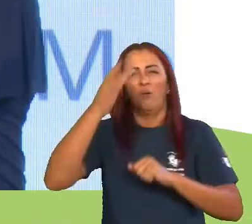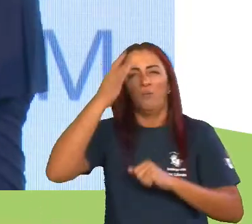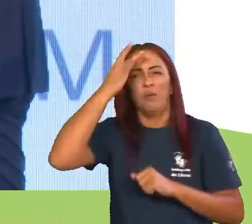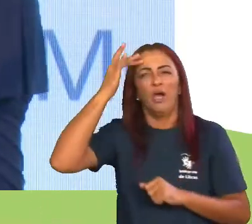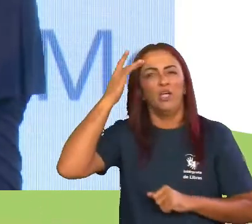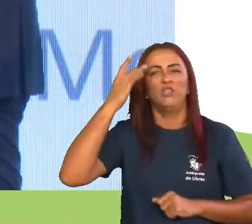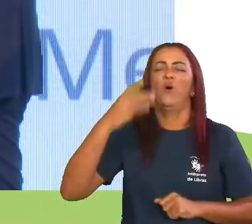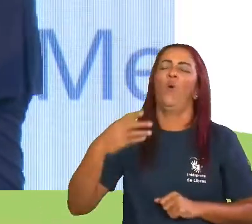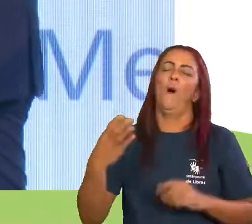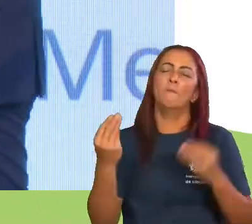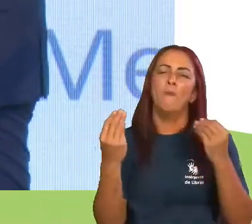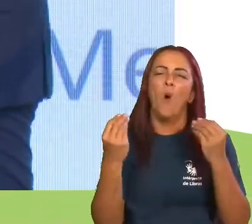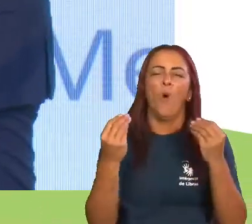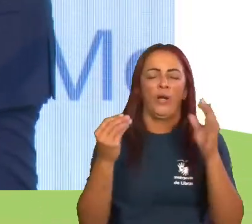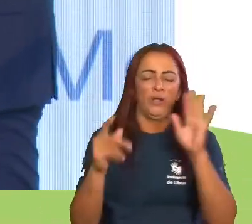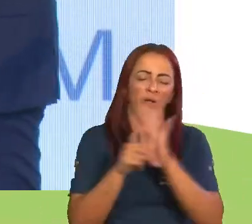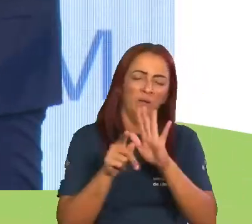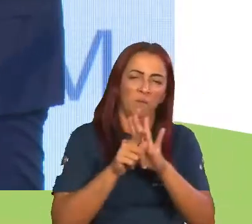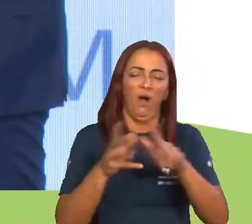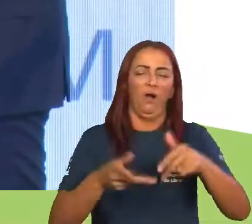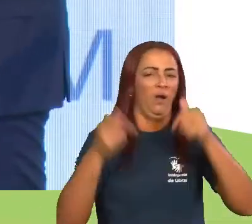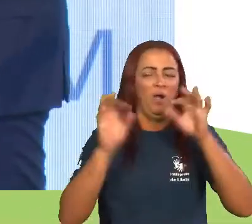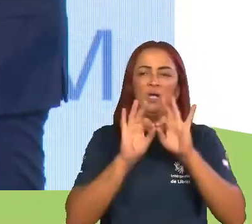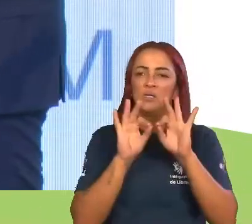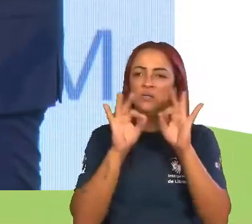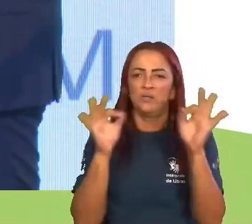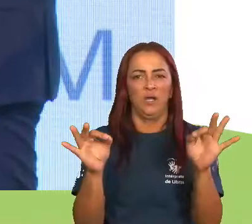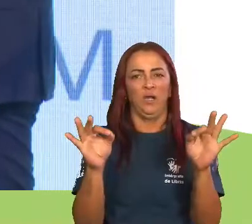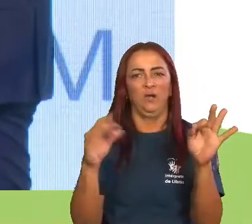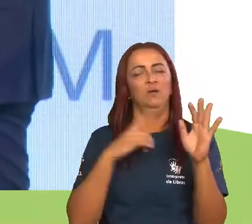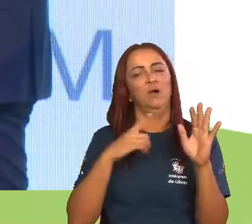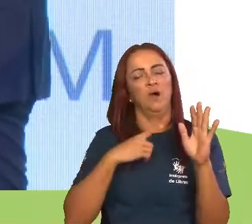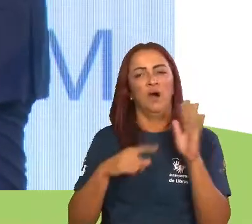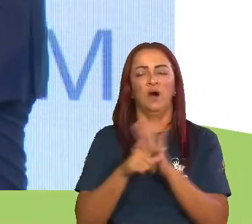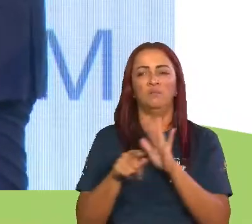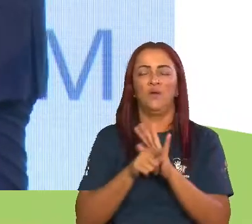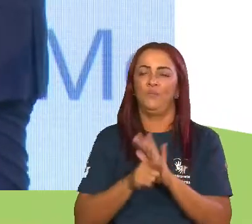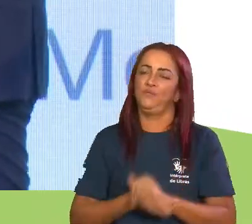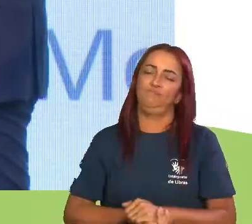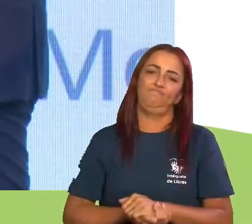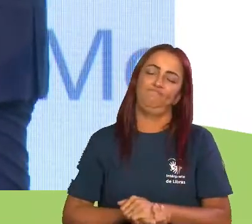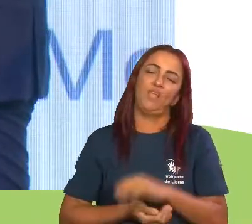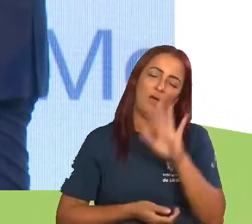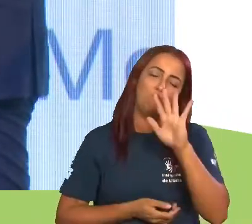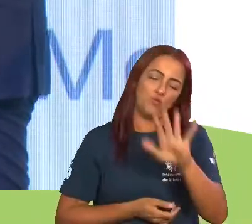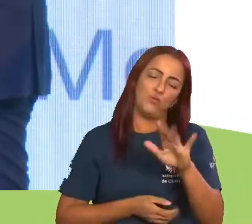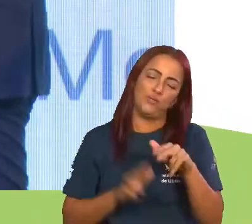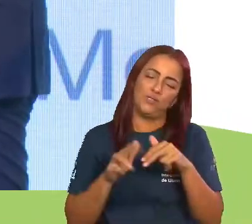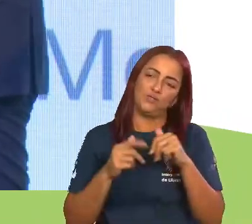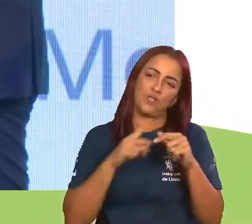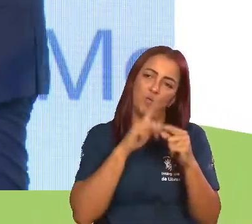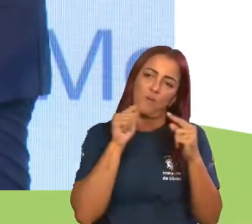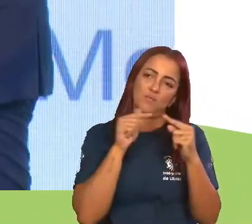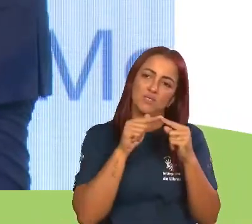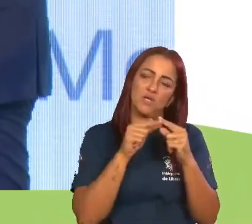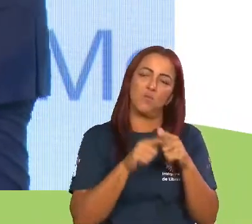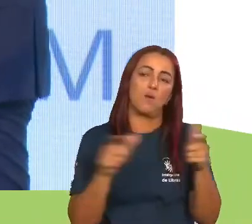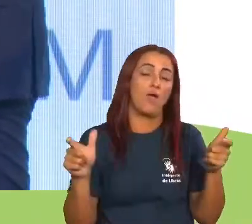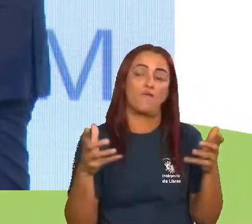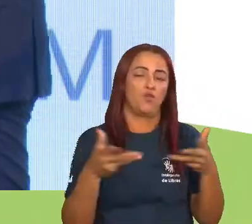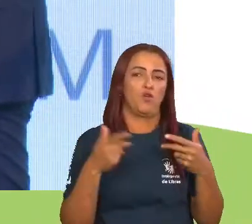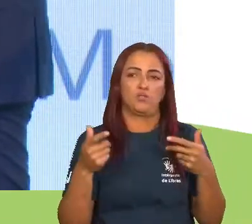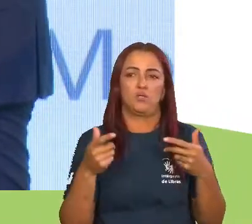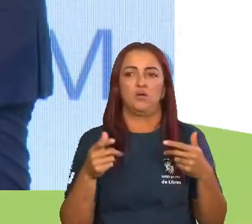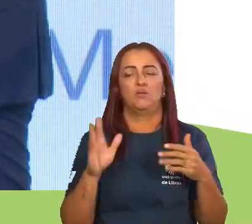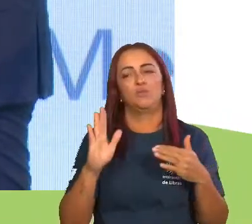muito grande e, no mesmo tempo, muito simples. E, por isso, você tem uma missão muito grandiosa. Então,